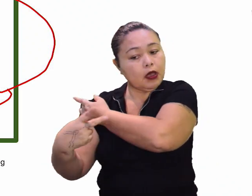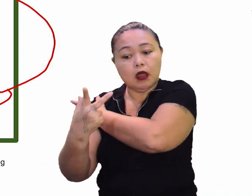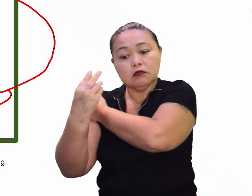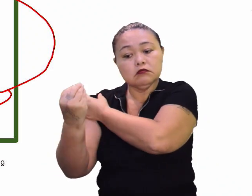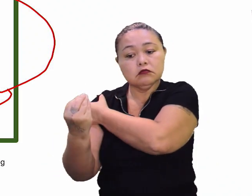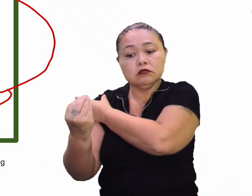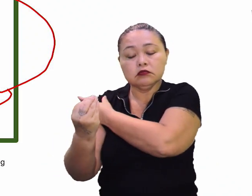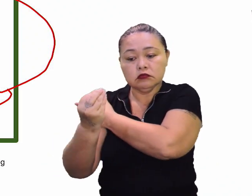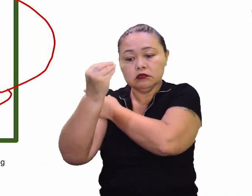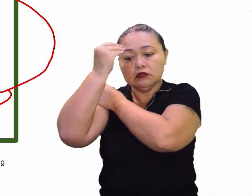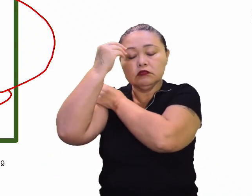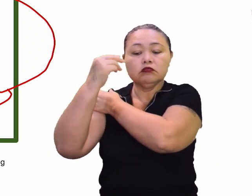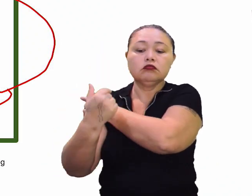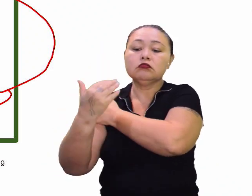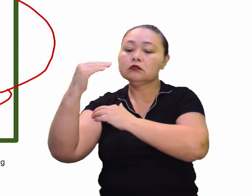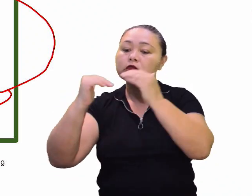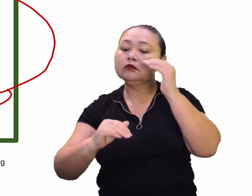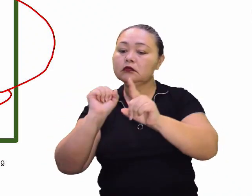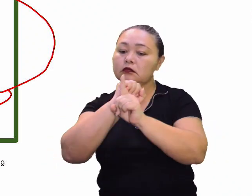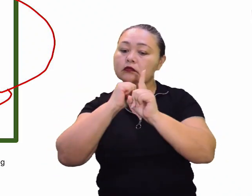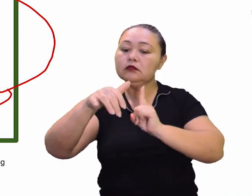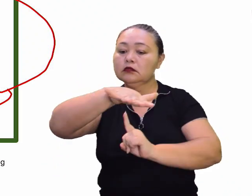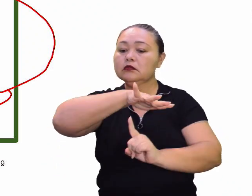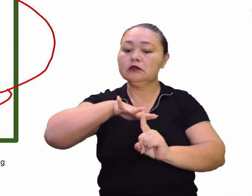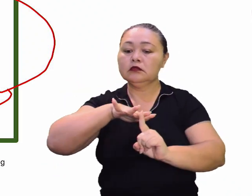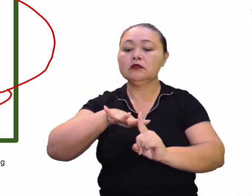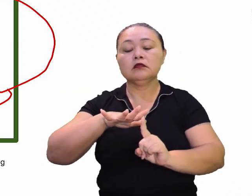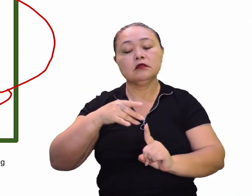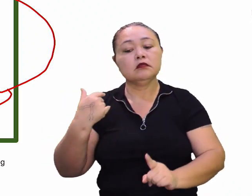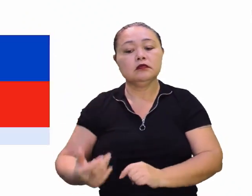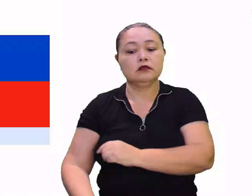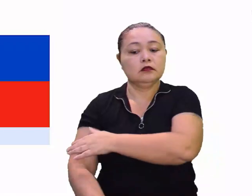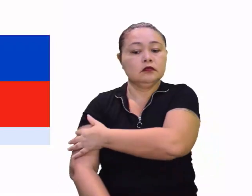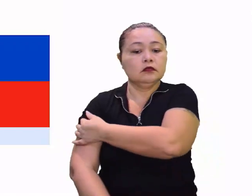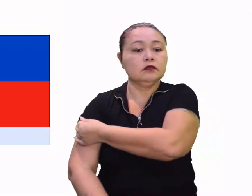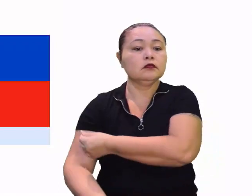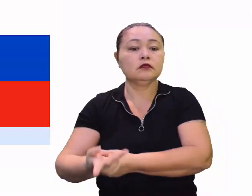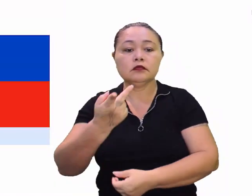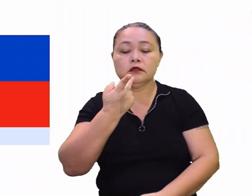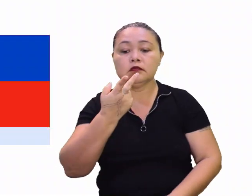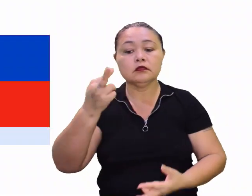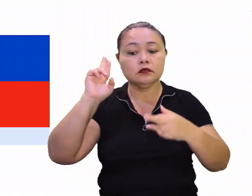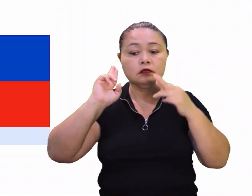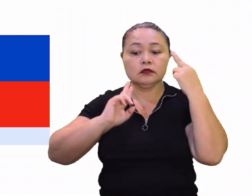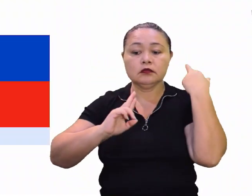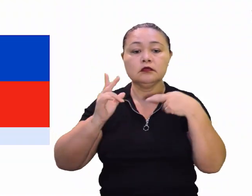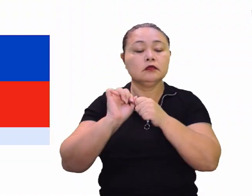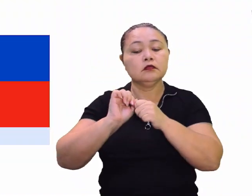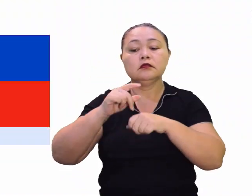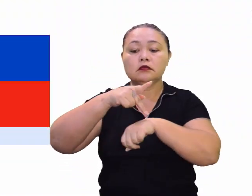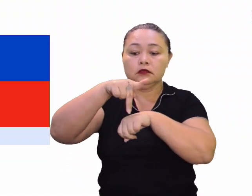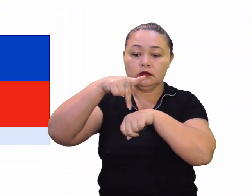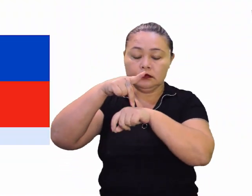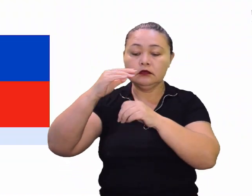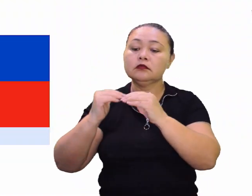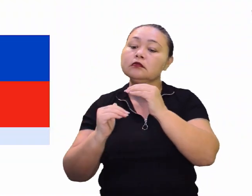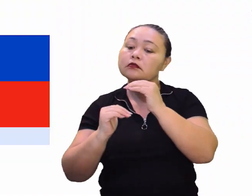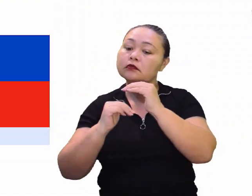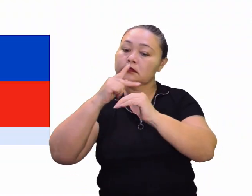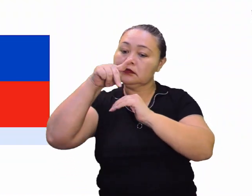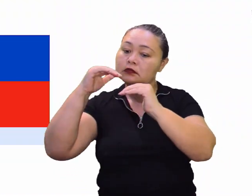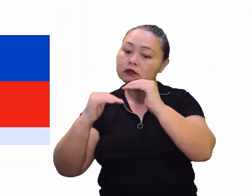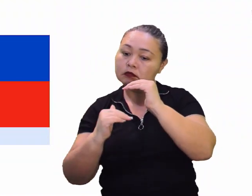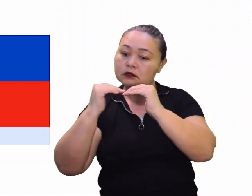né? Isso dessas mesmo. diferenças sociais. Muito bem. Vamos lá. Falamos também sobre a Rússia, que é um país emergente,